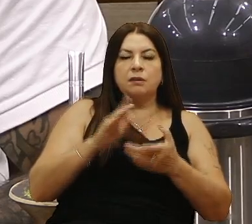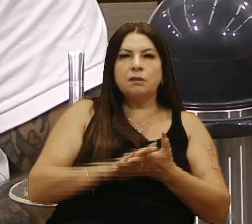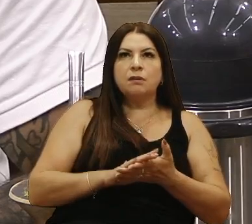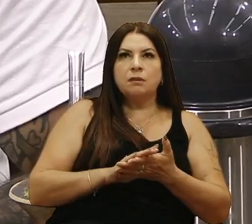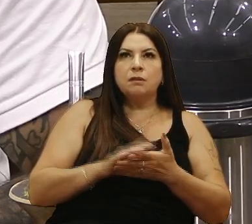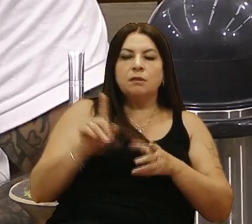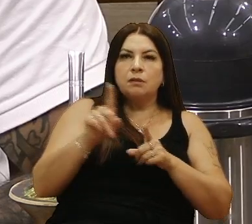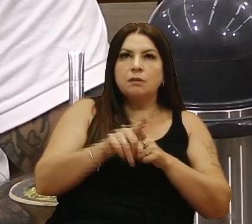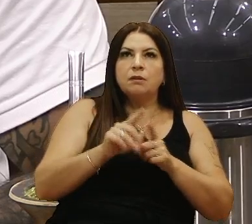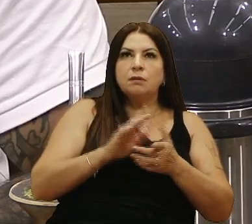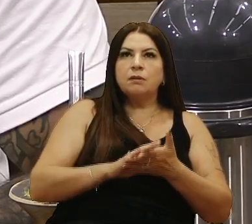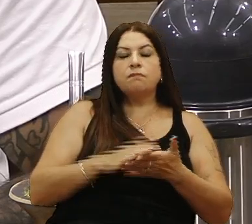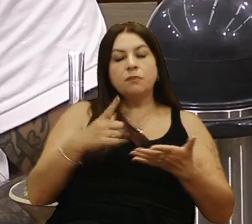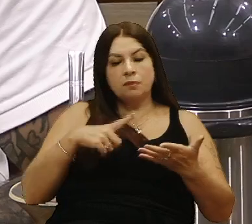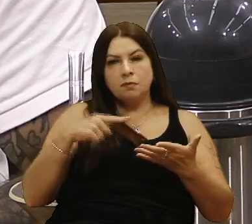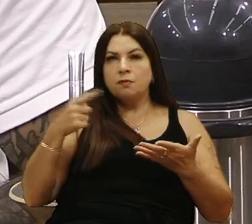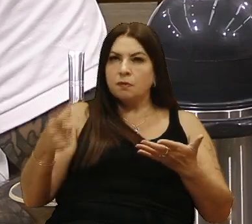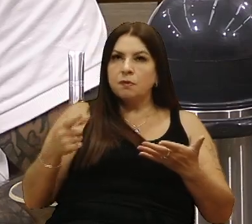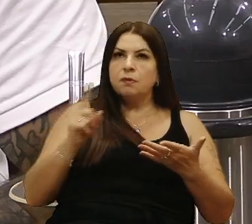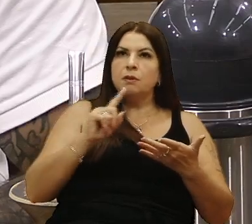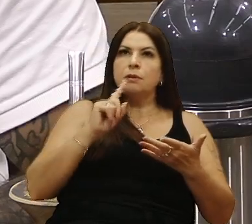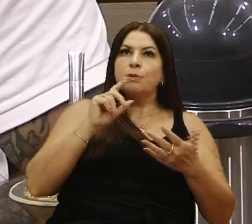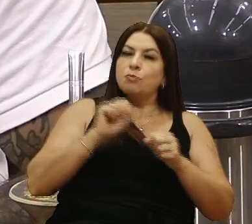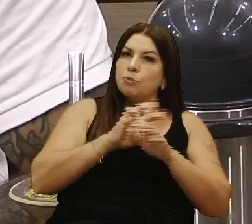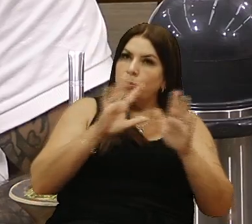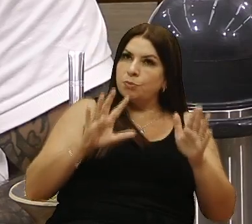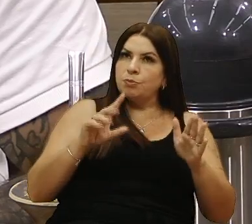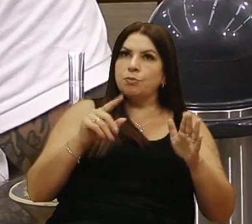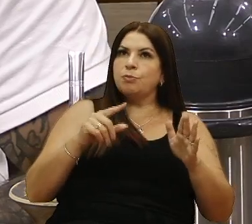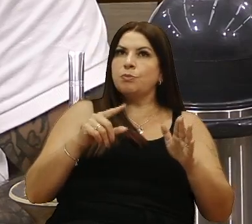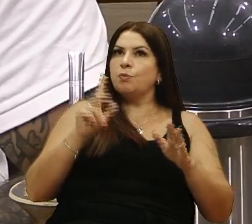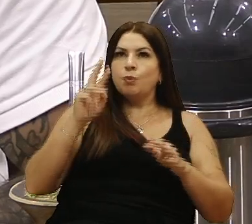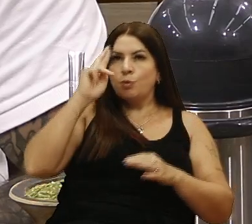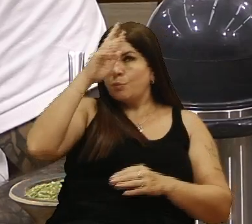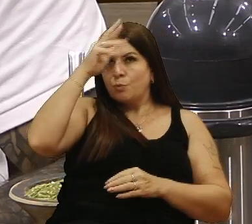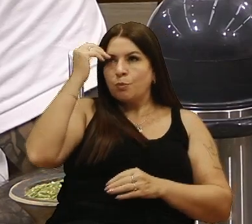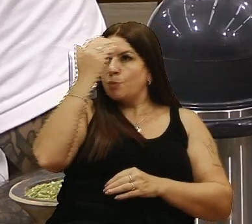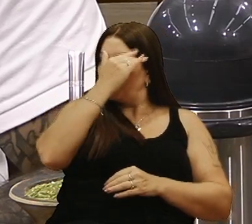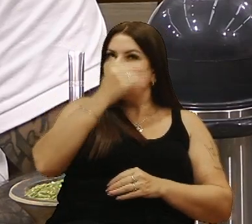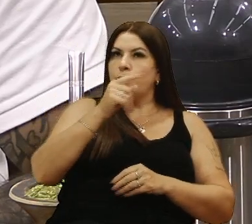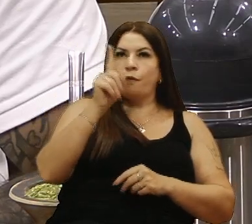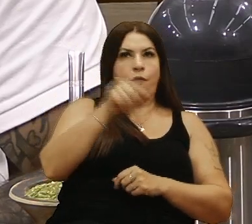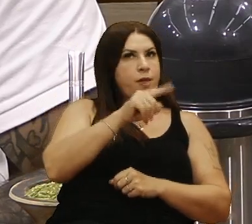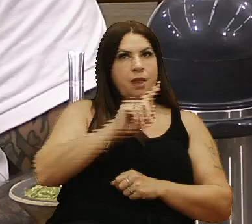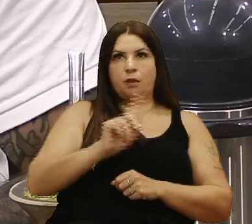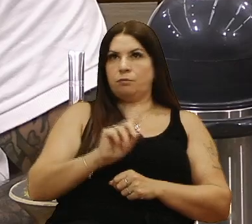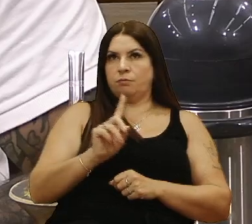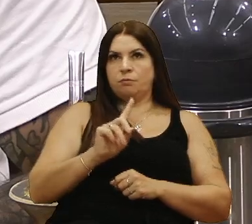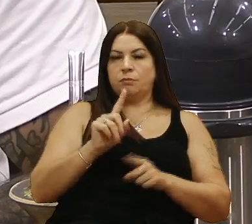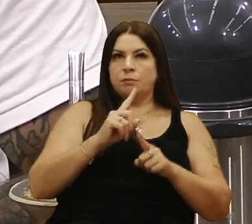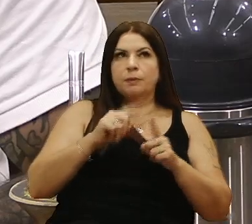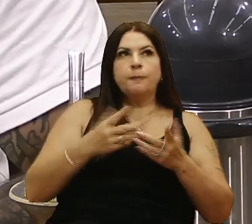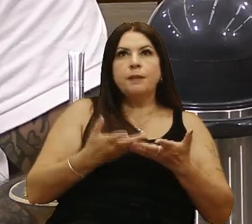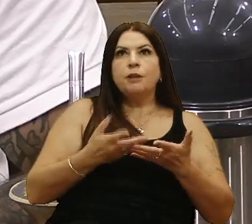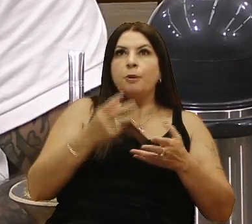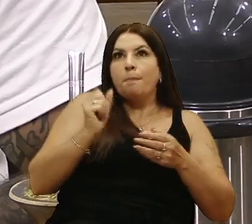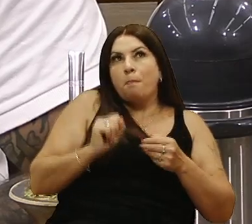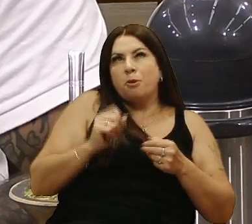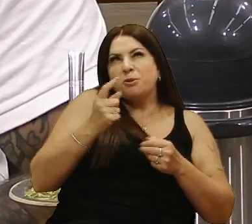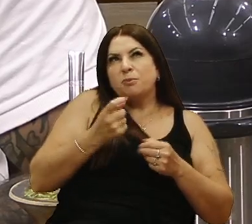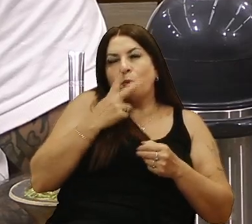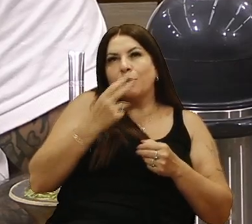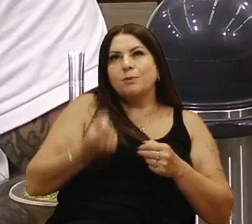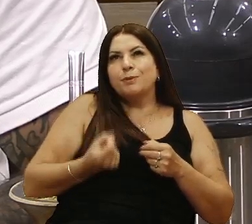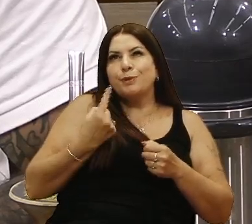esse veto. Então, só deixando bem claro que isso não partiu do prefeito para que fosse vetado. E por isso, então, que pode parecer estranho